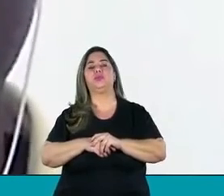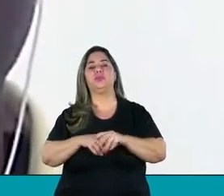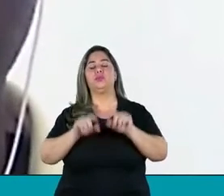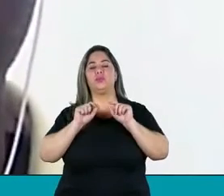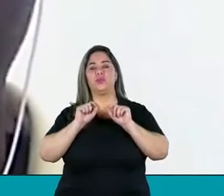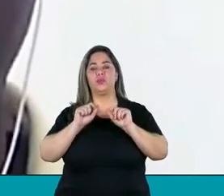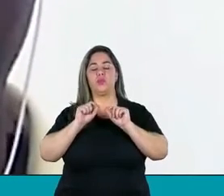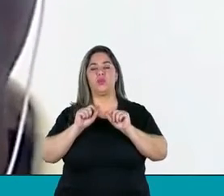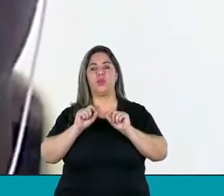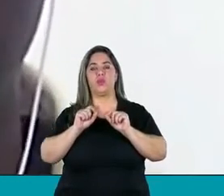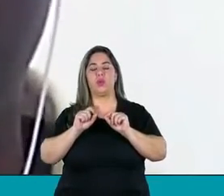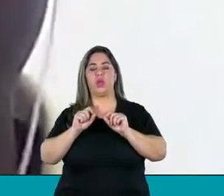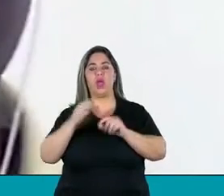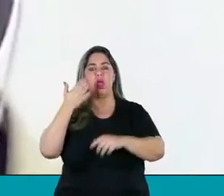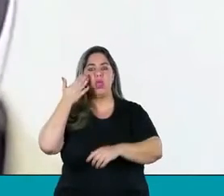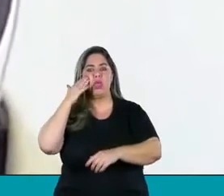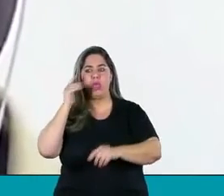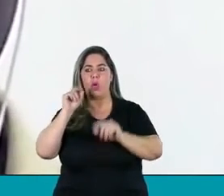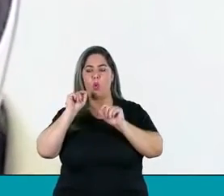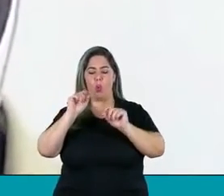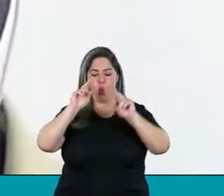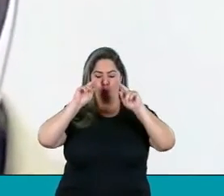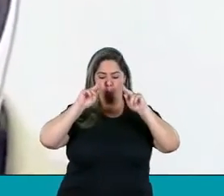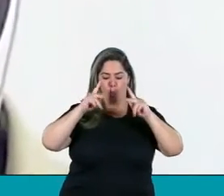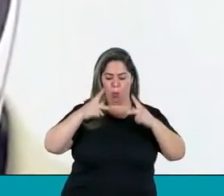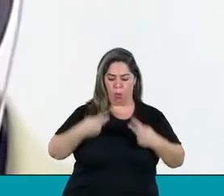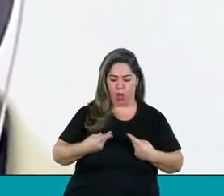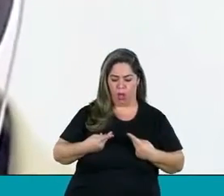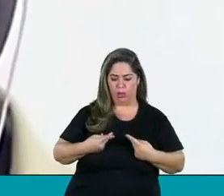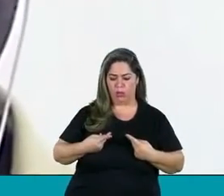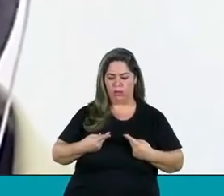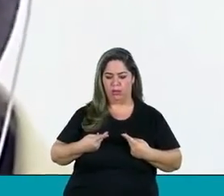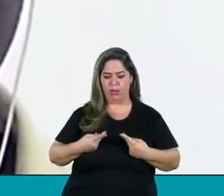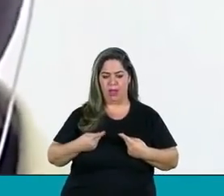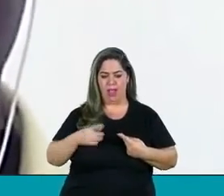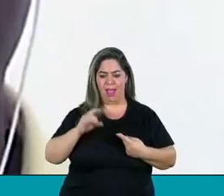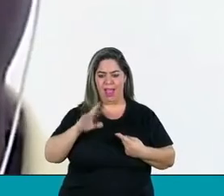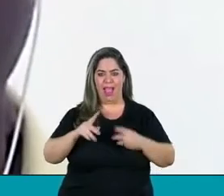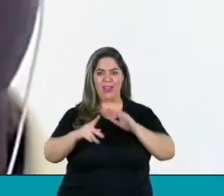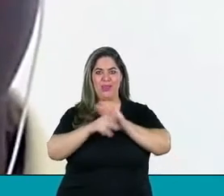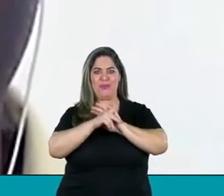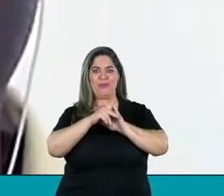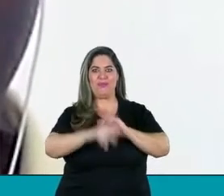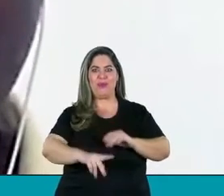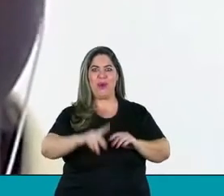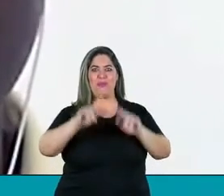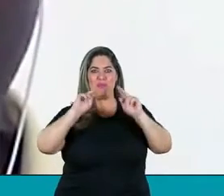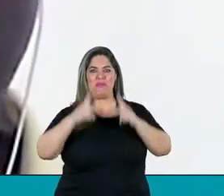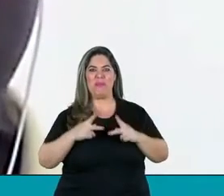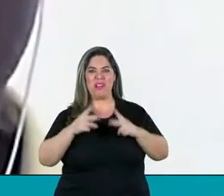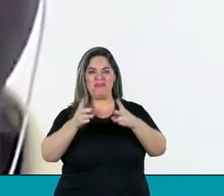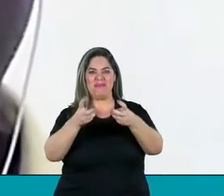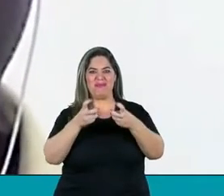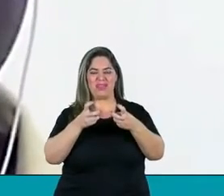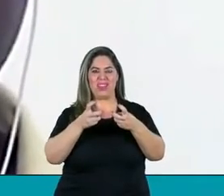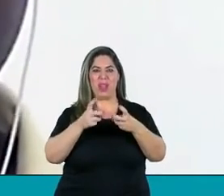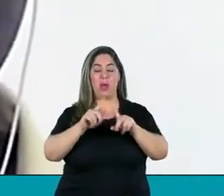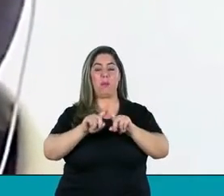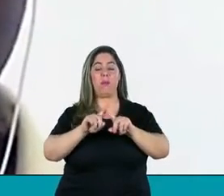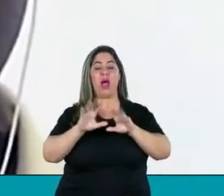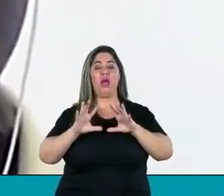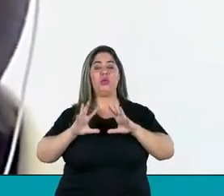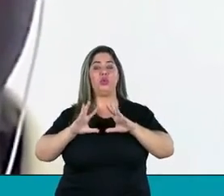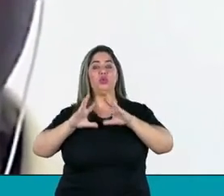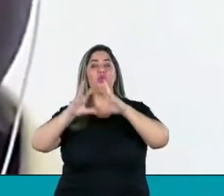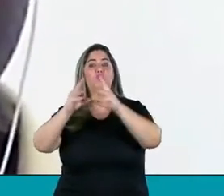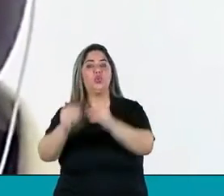a compreensão sobre o que é o humano não pode ser analisada apenas pela categoria sapiens, mas pela sua